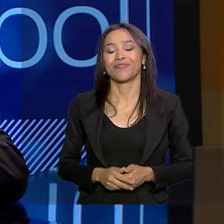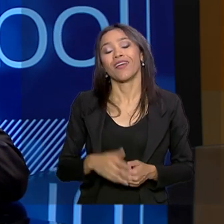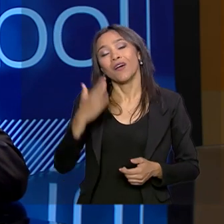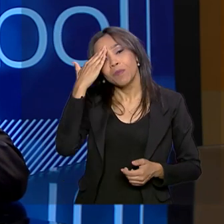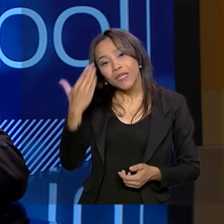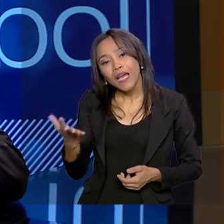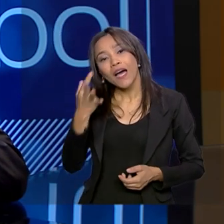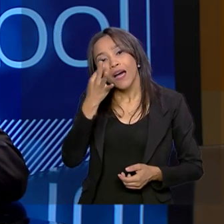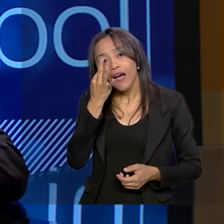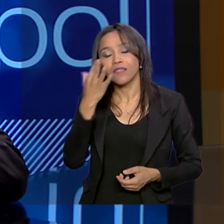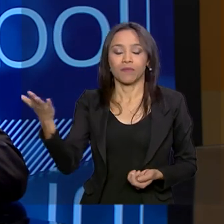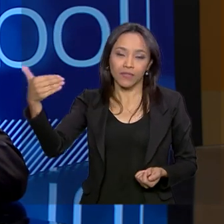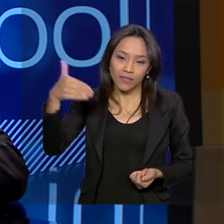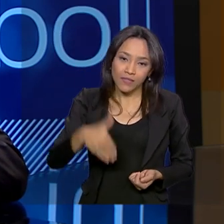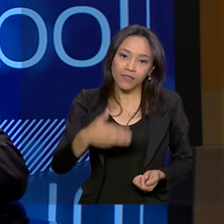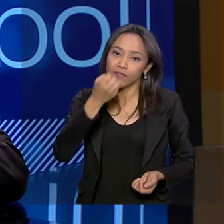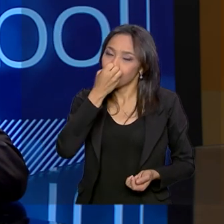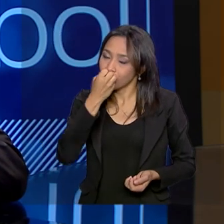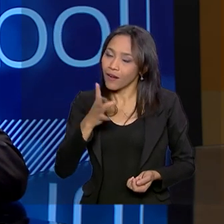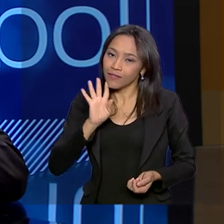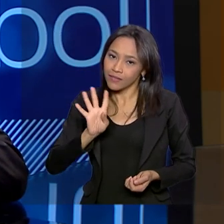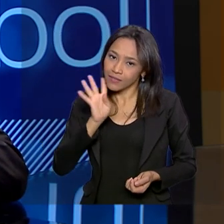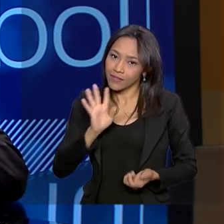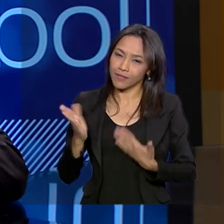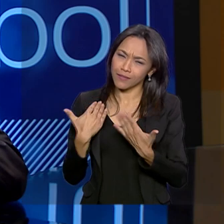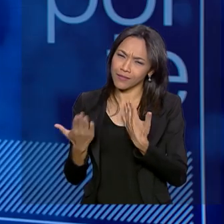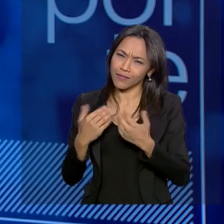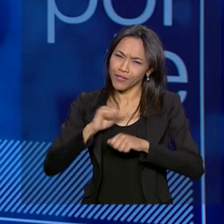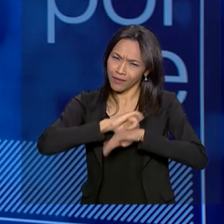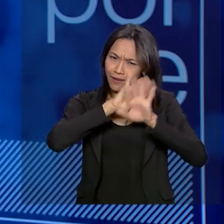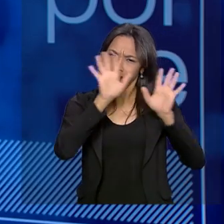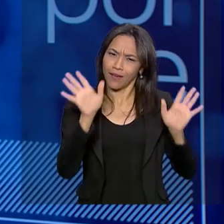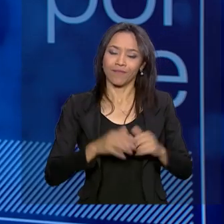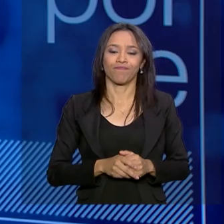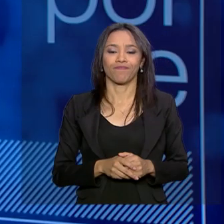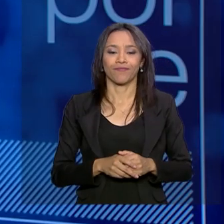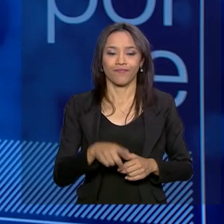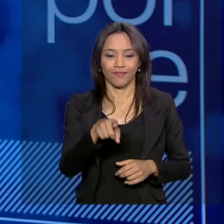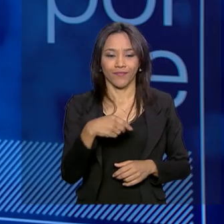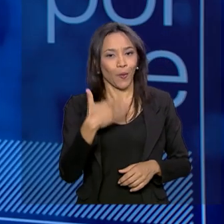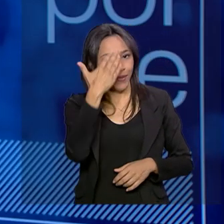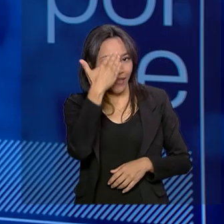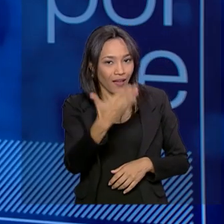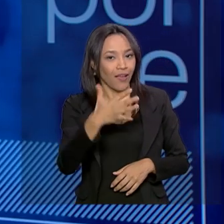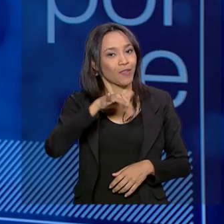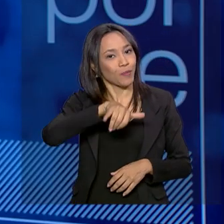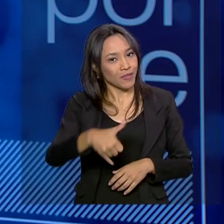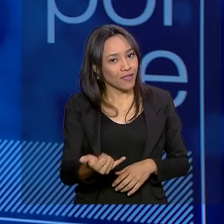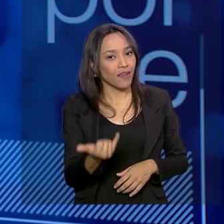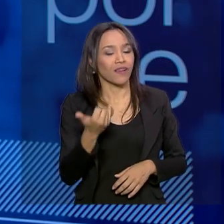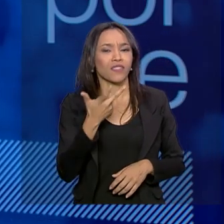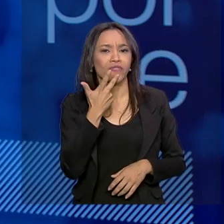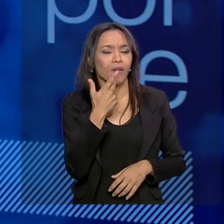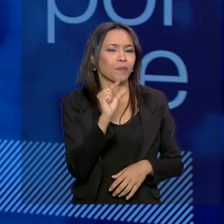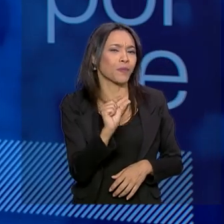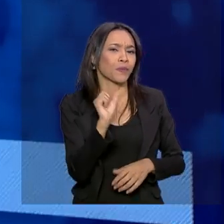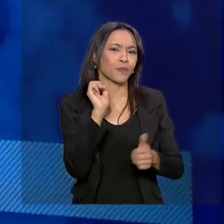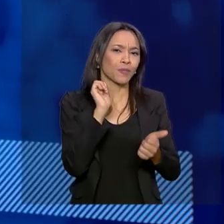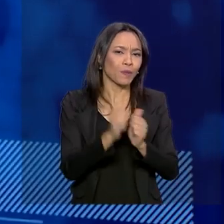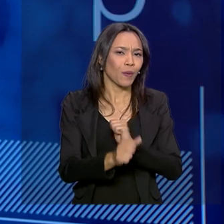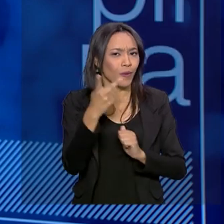presença do senhor aqui no Brasil em Pauta, foi muito bacana, esclarecedor. Muito obrigado pela oportunidade, né, como eu falei, de falar um pouquinho do